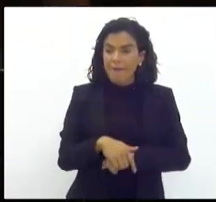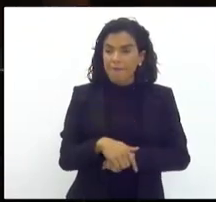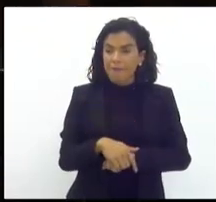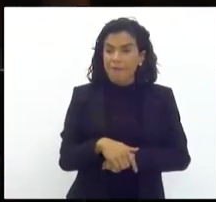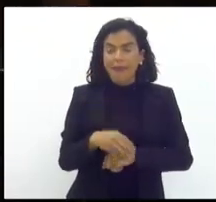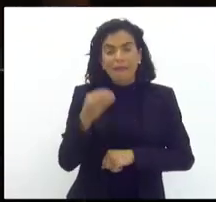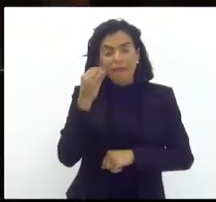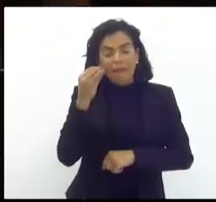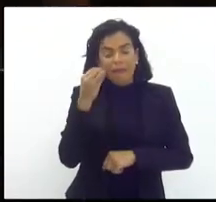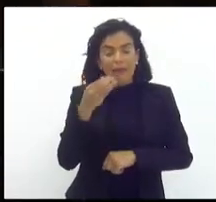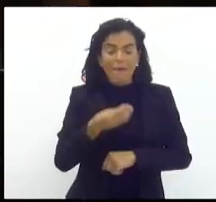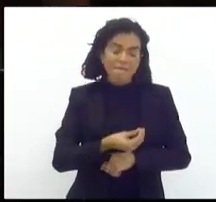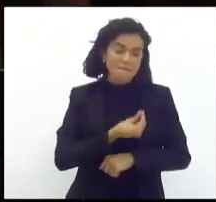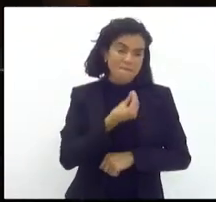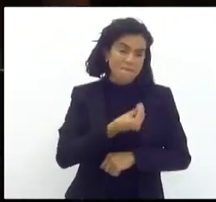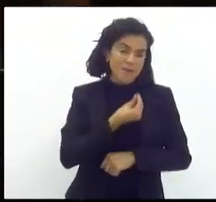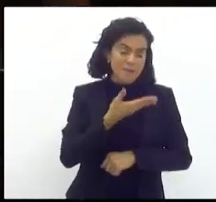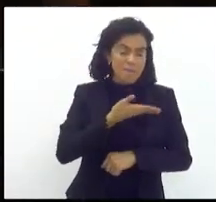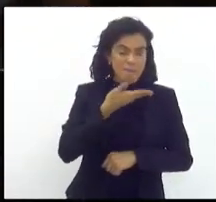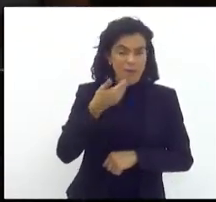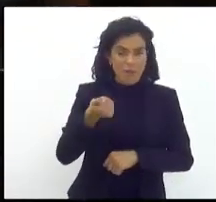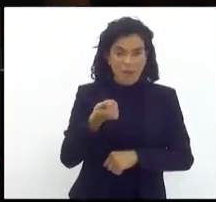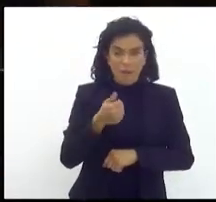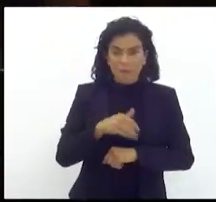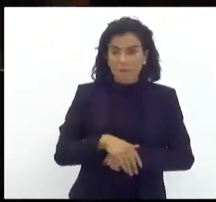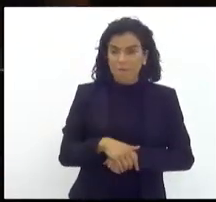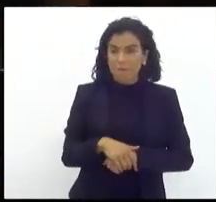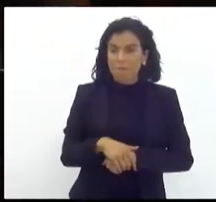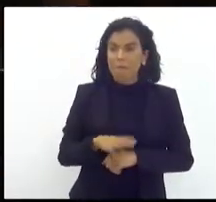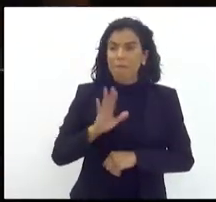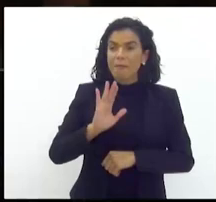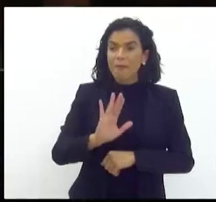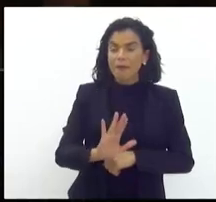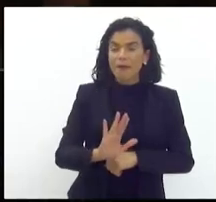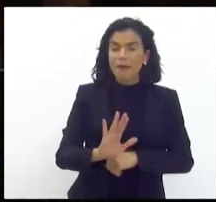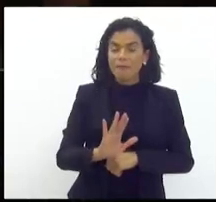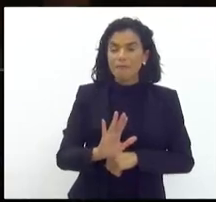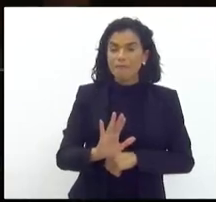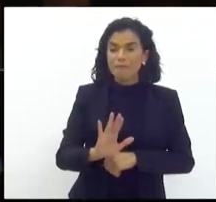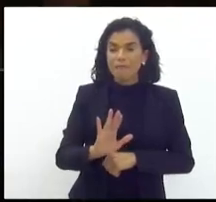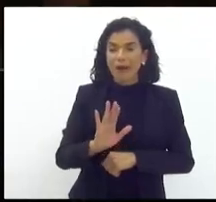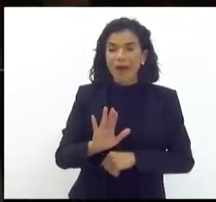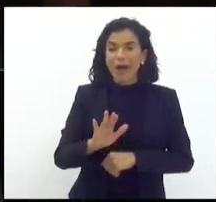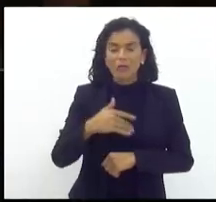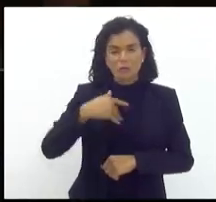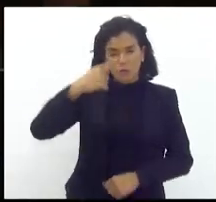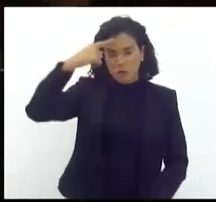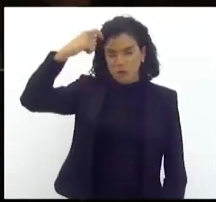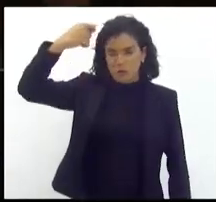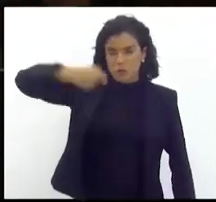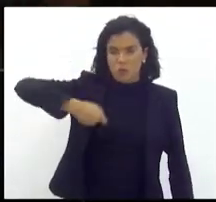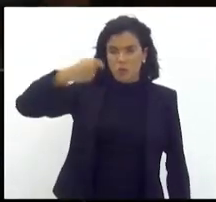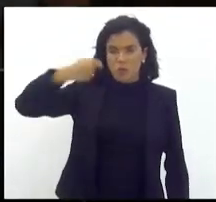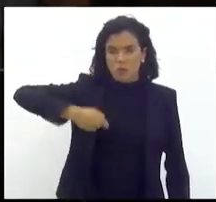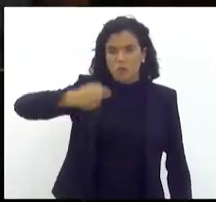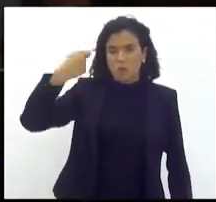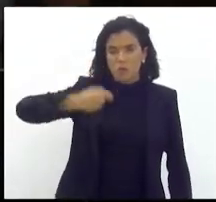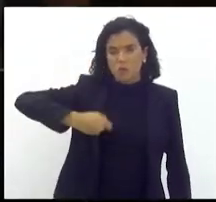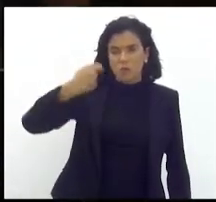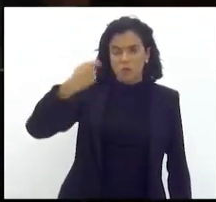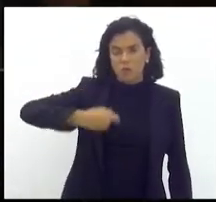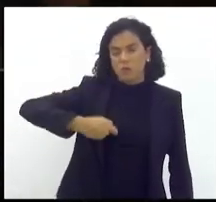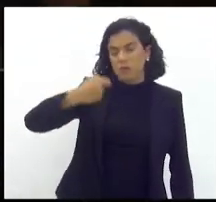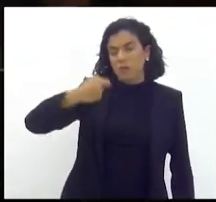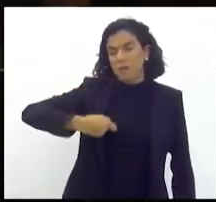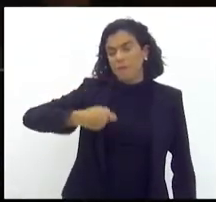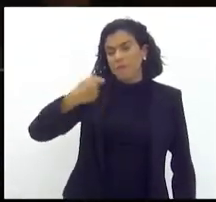para tentar uma vida melhor mas esbarra esbarra no coronelismo que Reina em nossa cidade